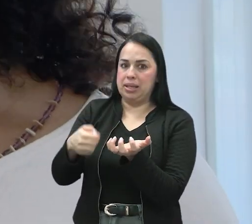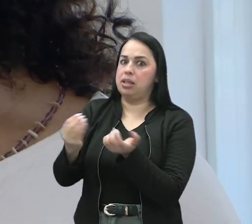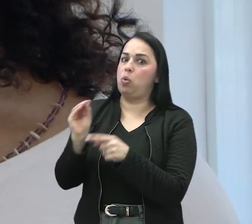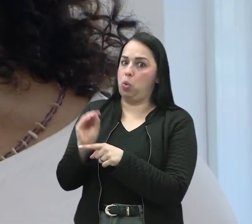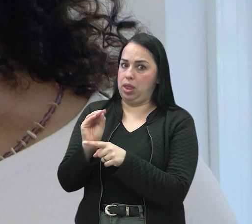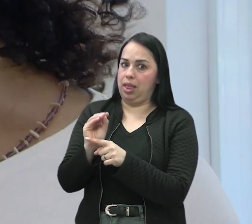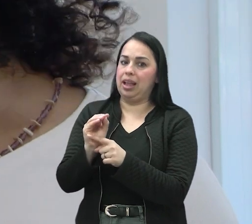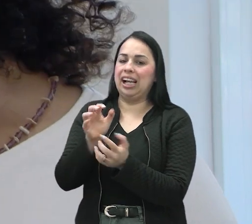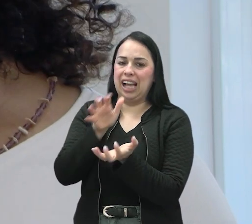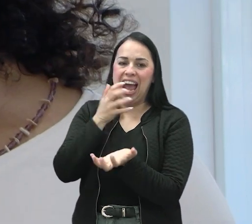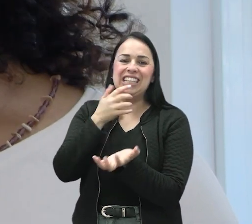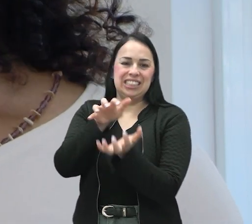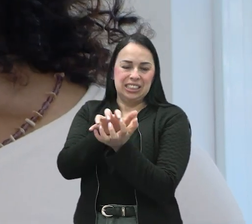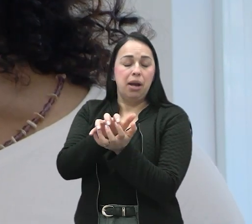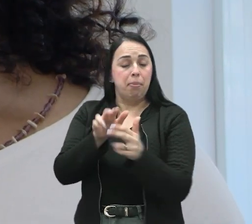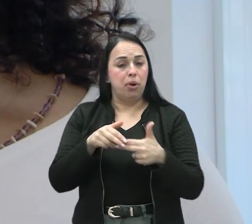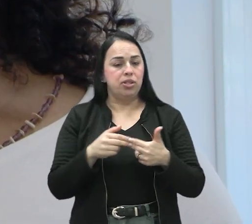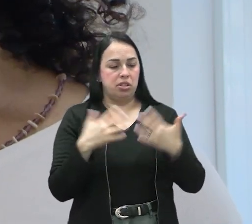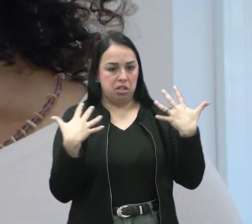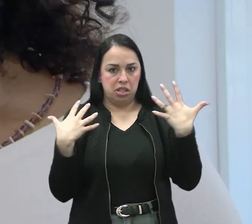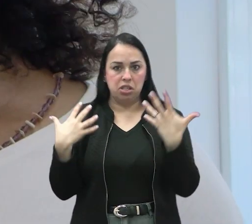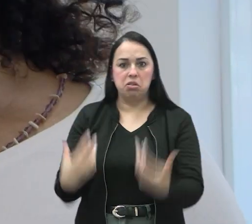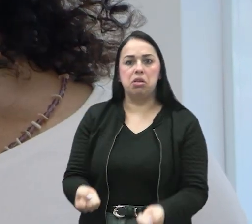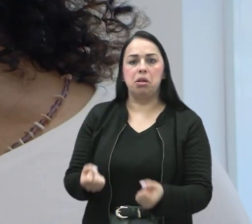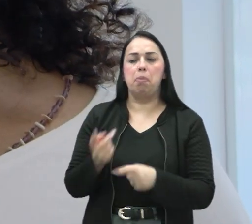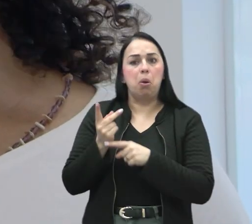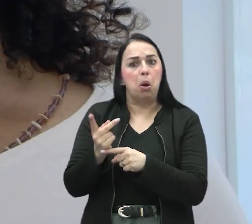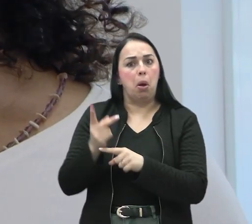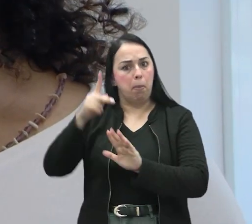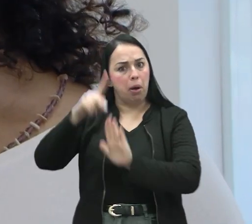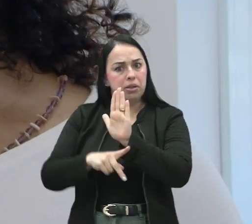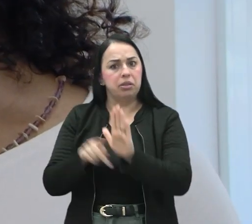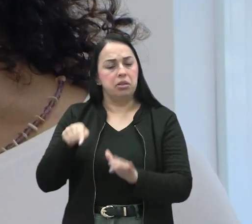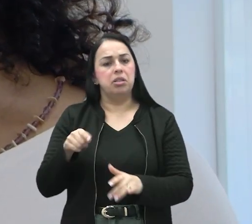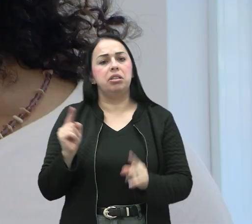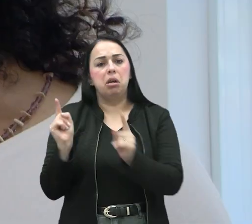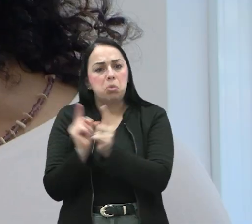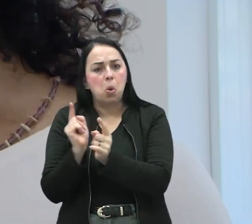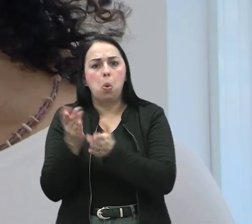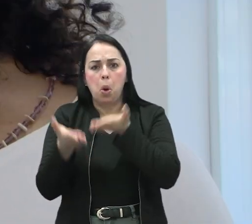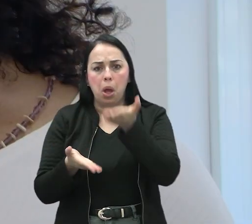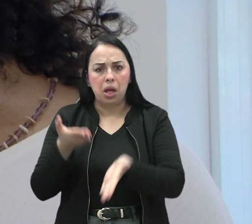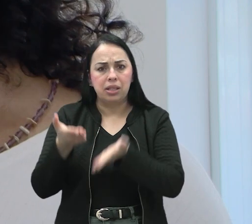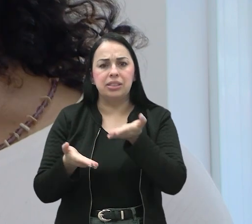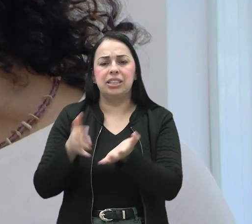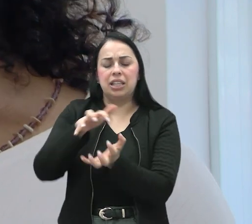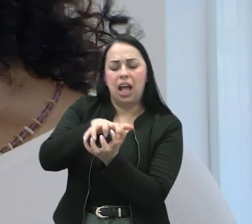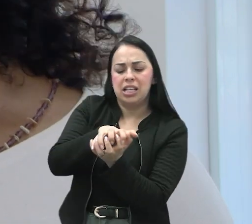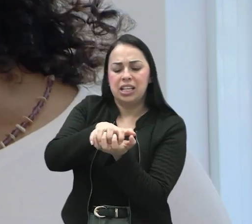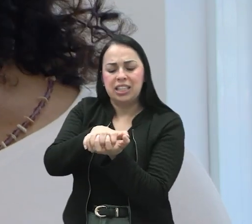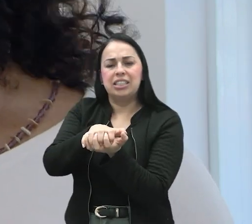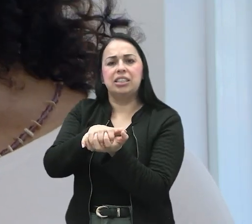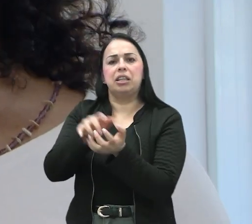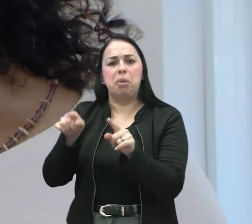que precisa de certos cuidados, então nós aderimos, Eu decidi procurar o projeto, então ele está sendo cuidado,